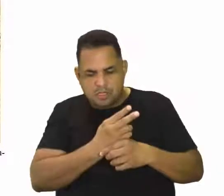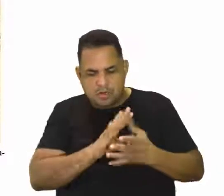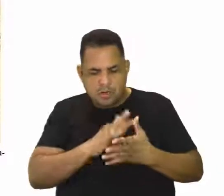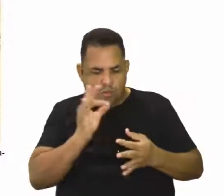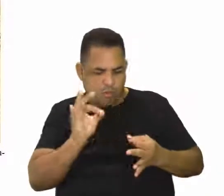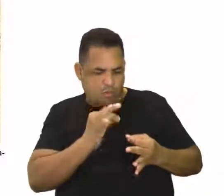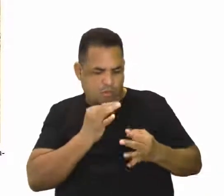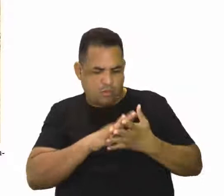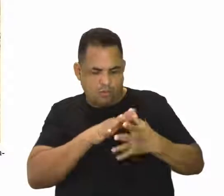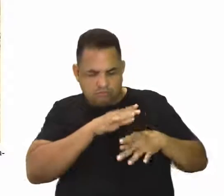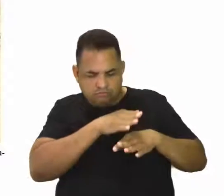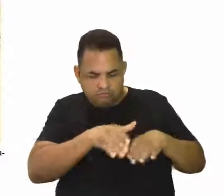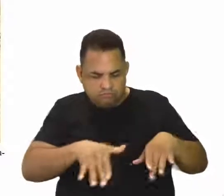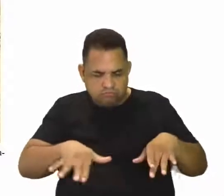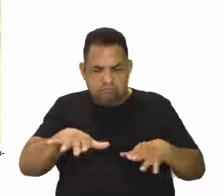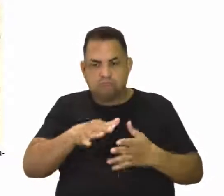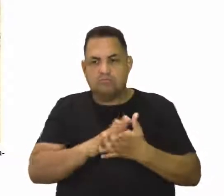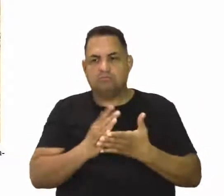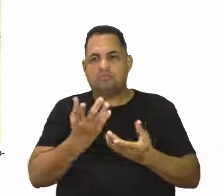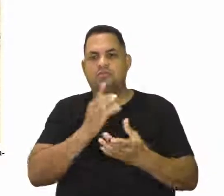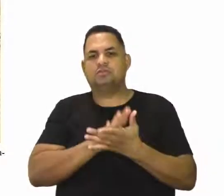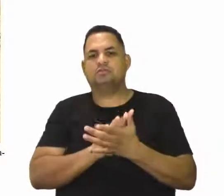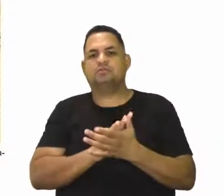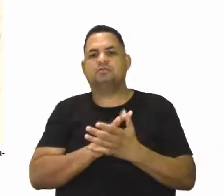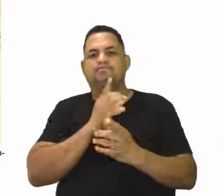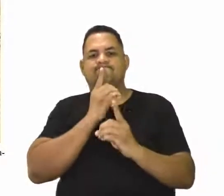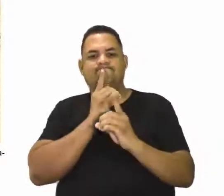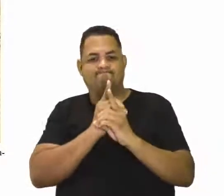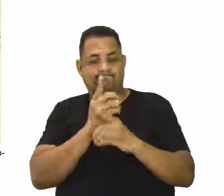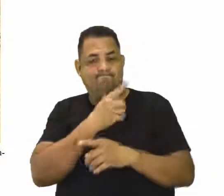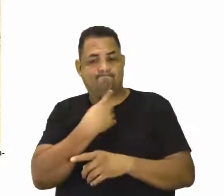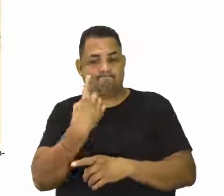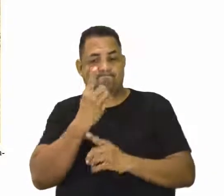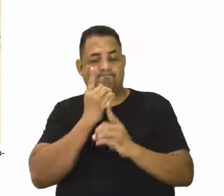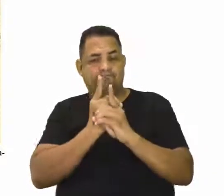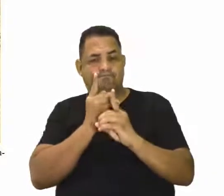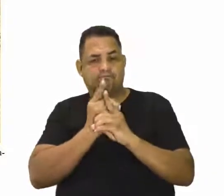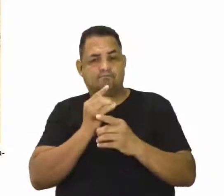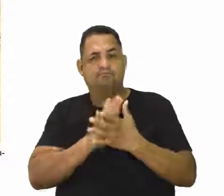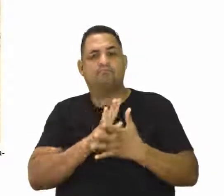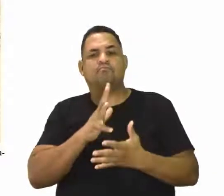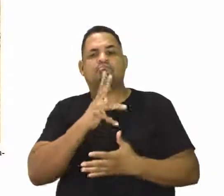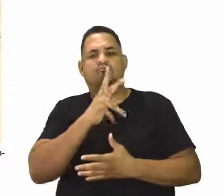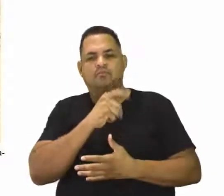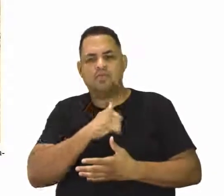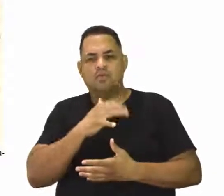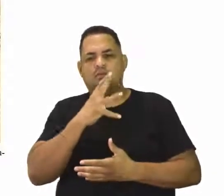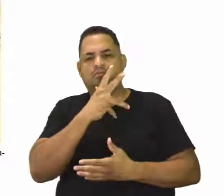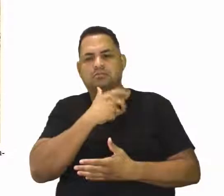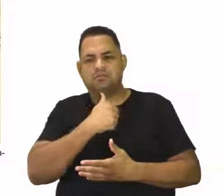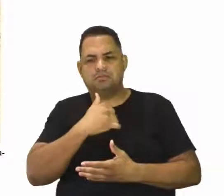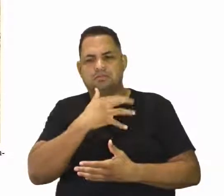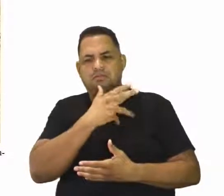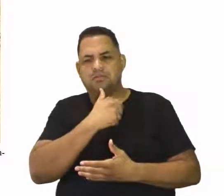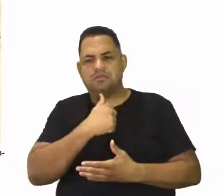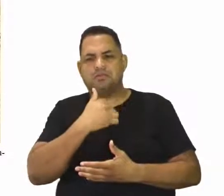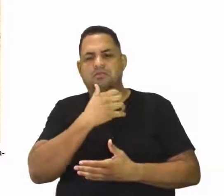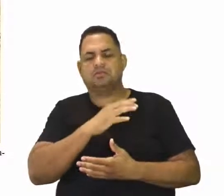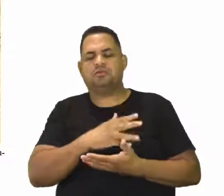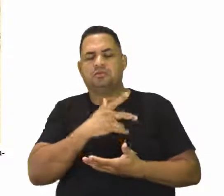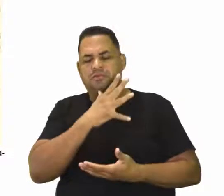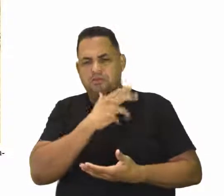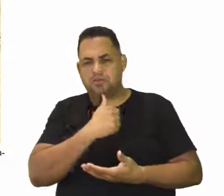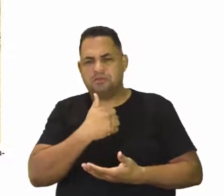não pena vamos encontrar e olha aqui essa foi uma novela novela